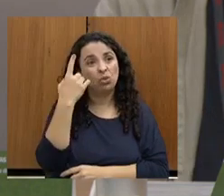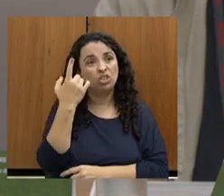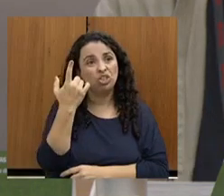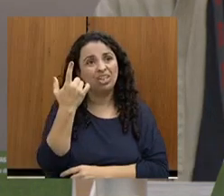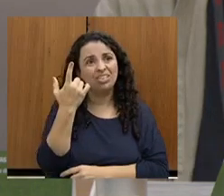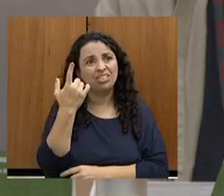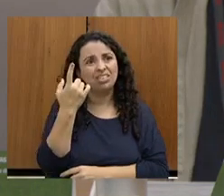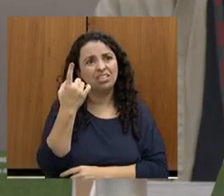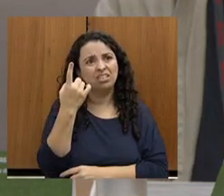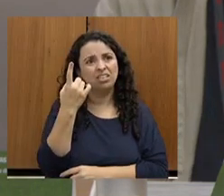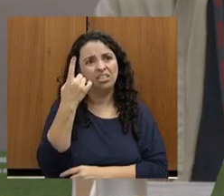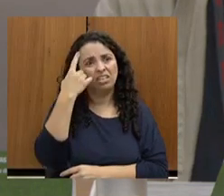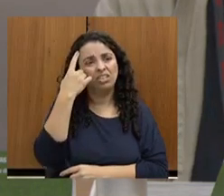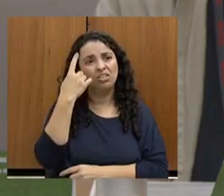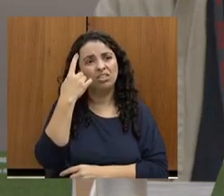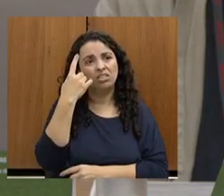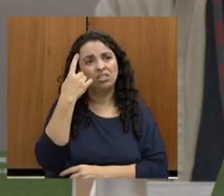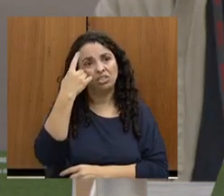eletroalterado,